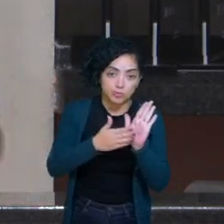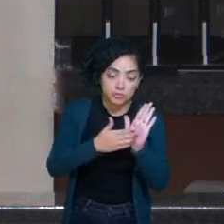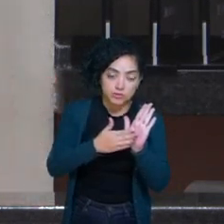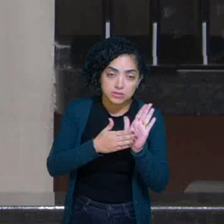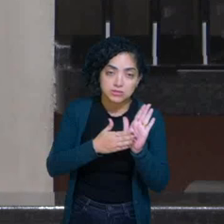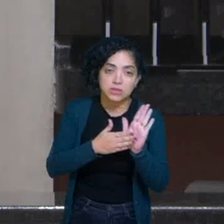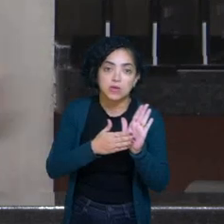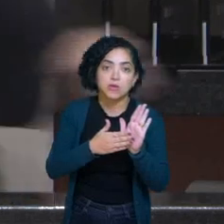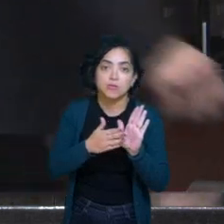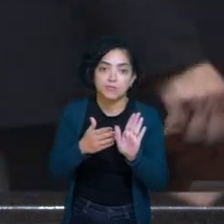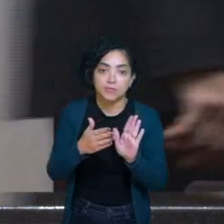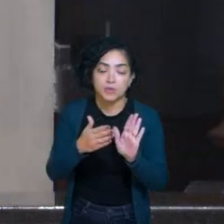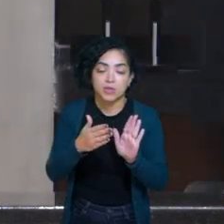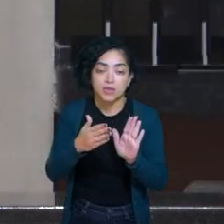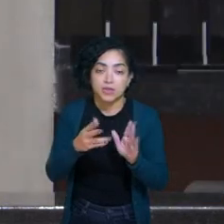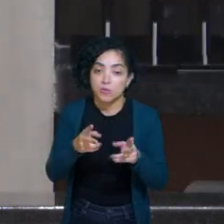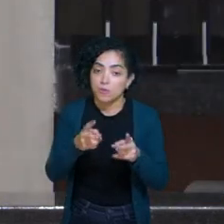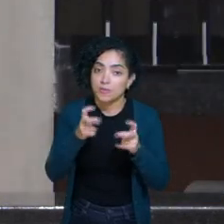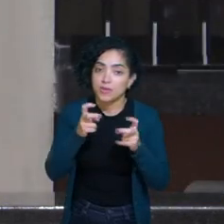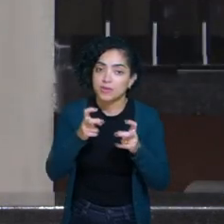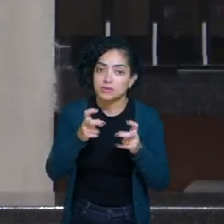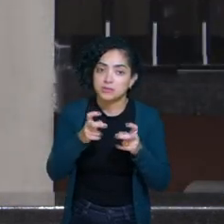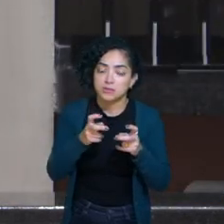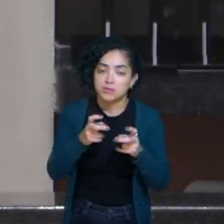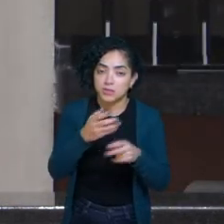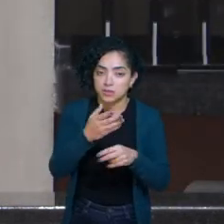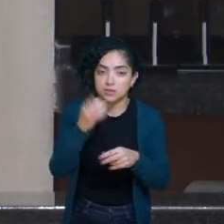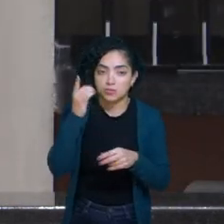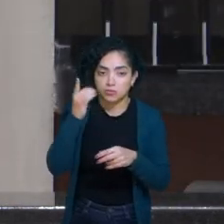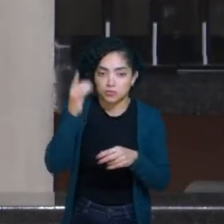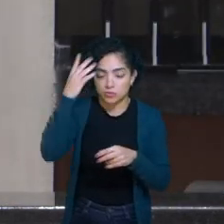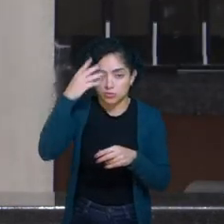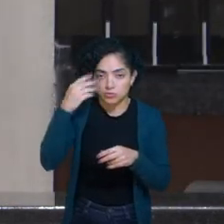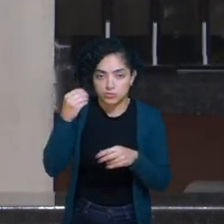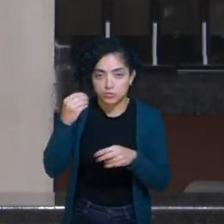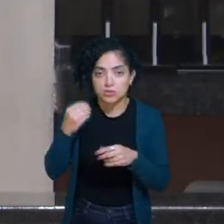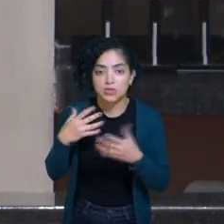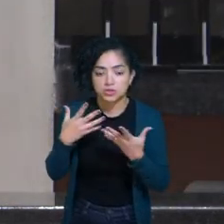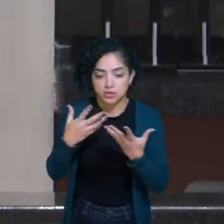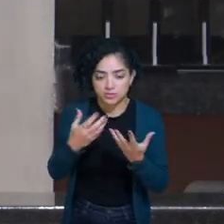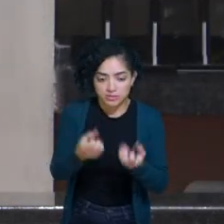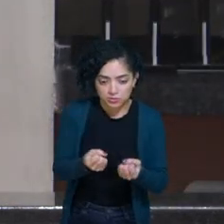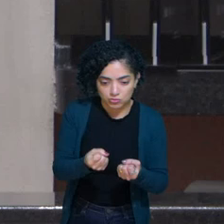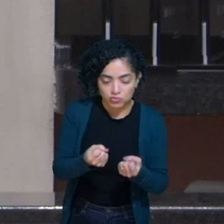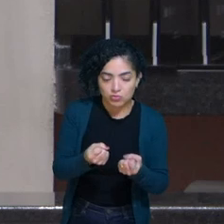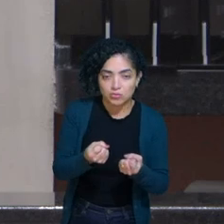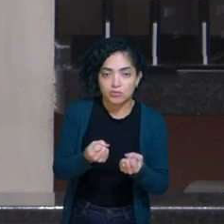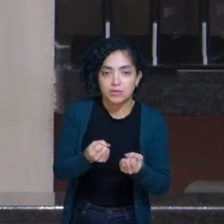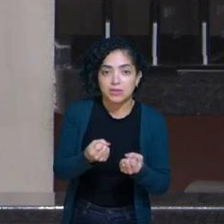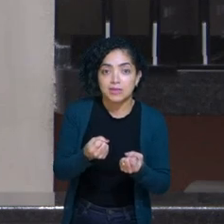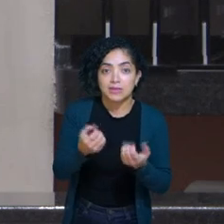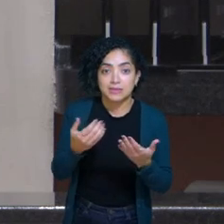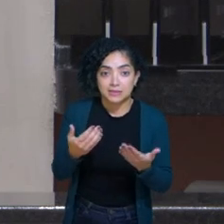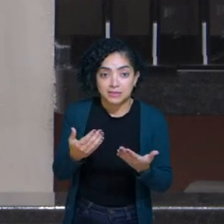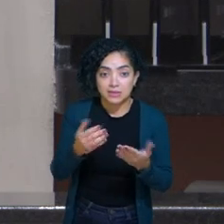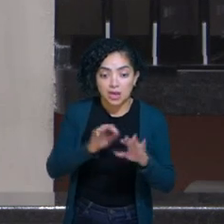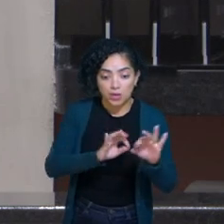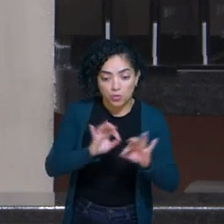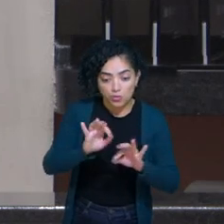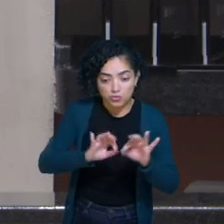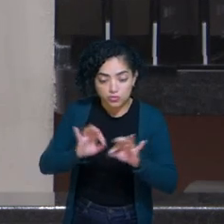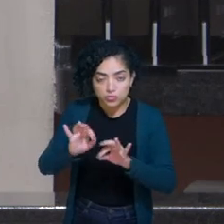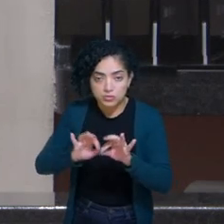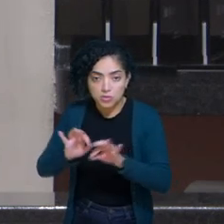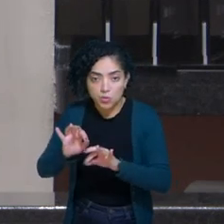a percebi que a a deputado Lucian já acatou a ideia no sentido de que tínhamos a a Constituição de